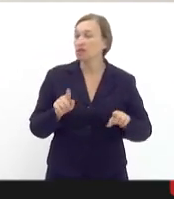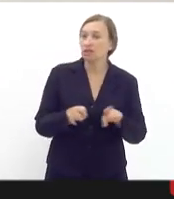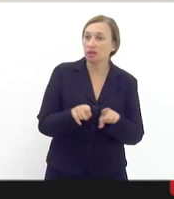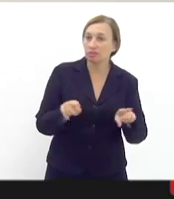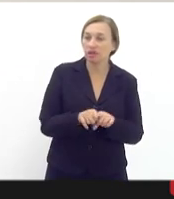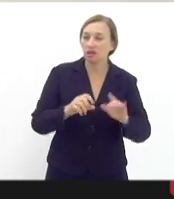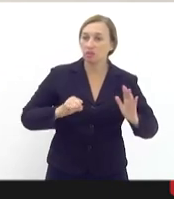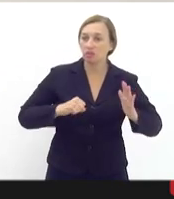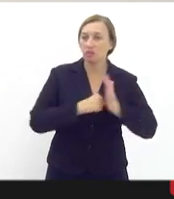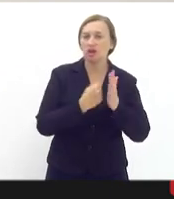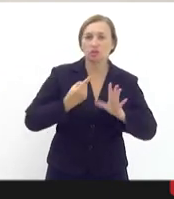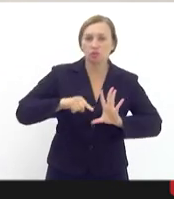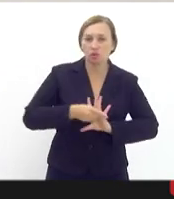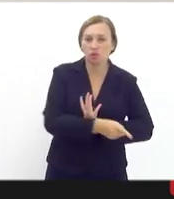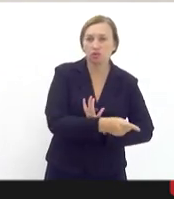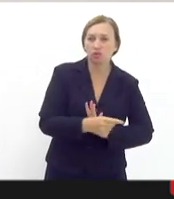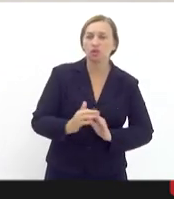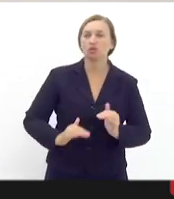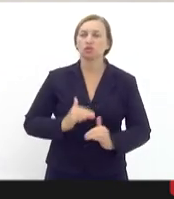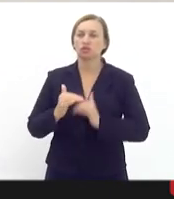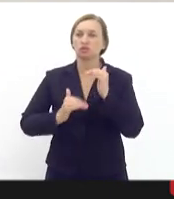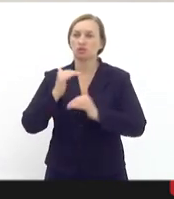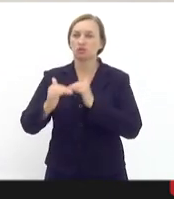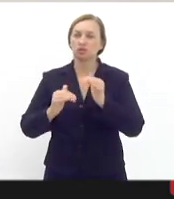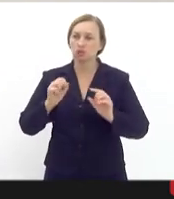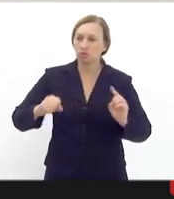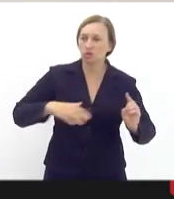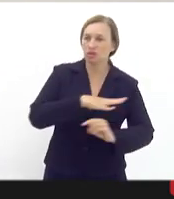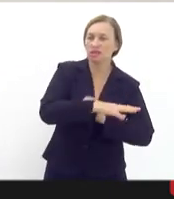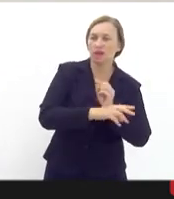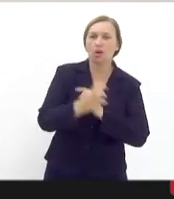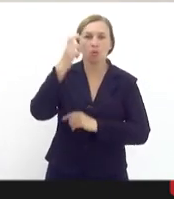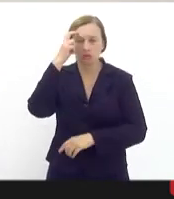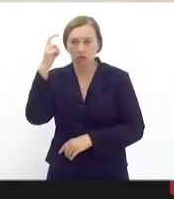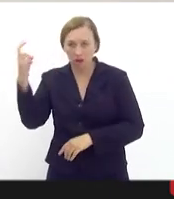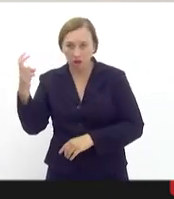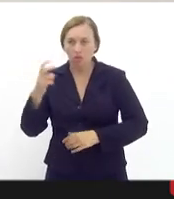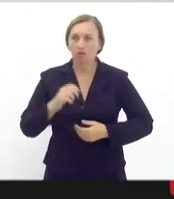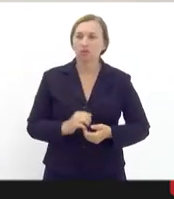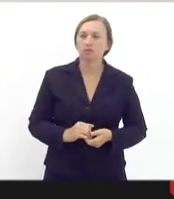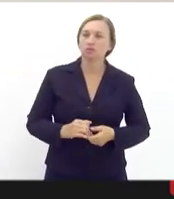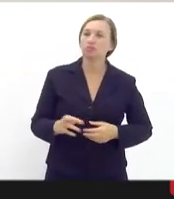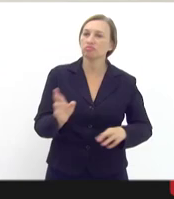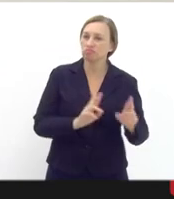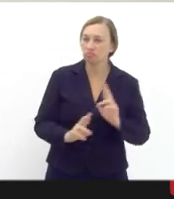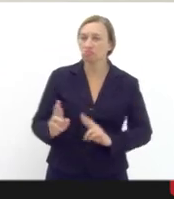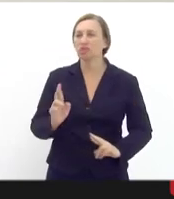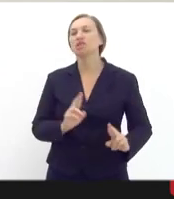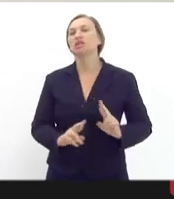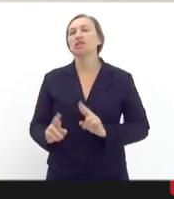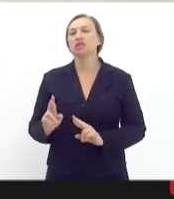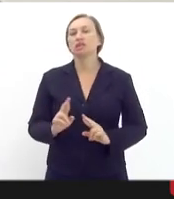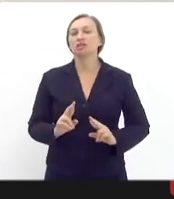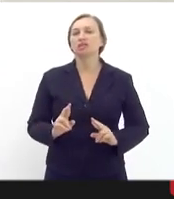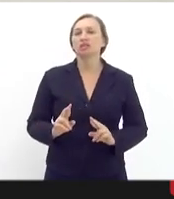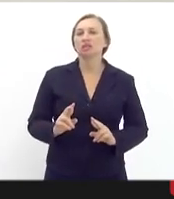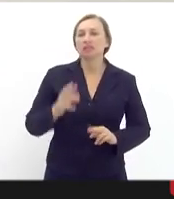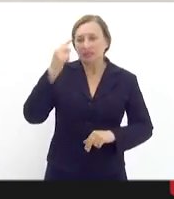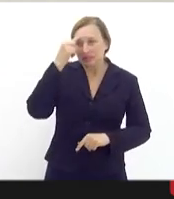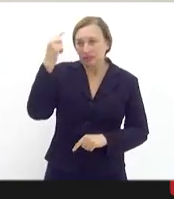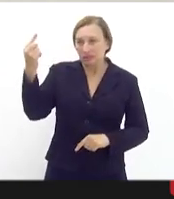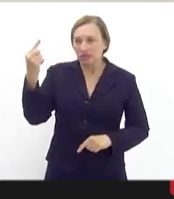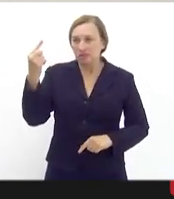um impacto profundo no desenvolvimento social, cultural, de interação, de